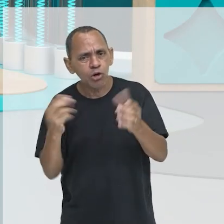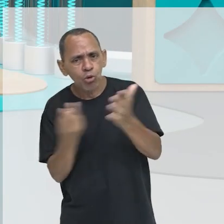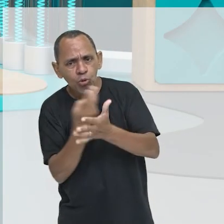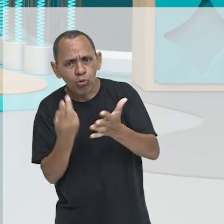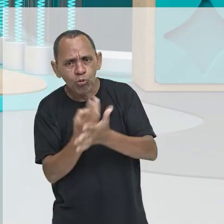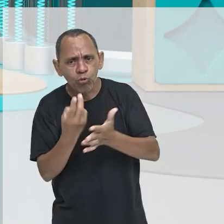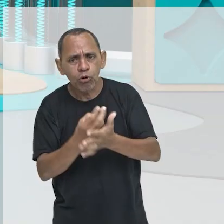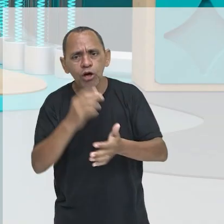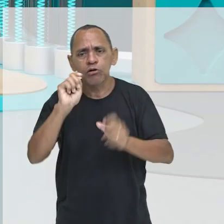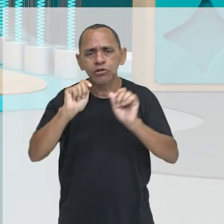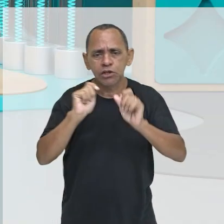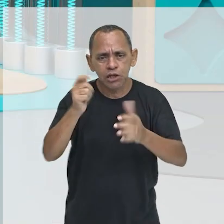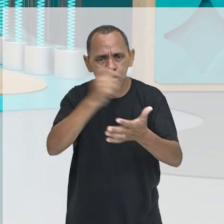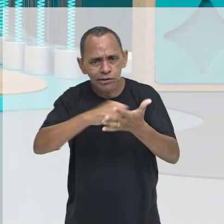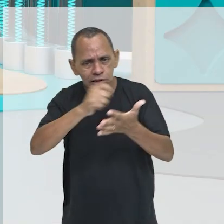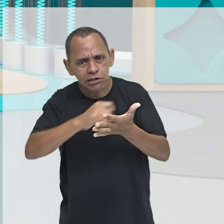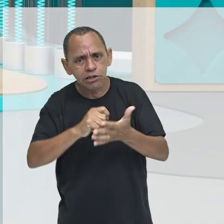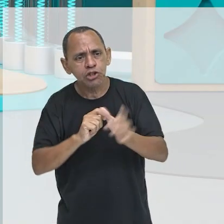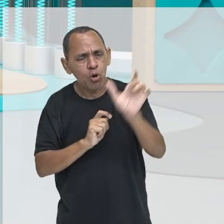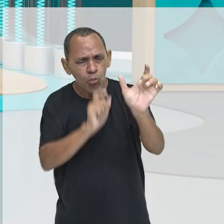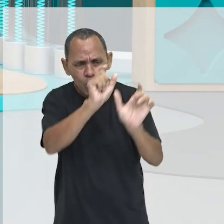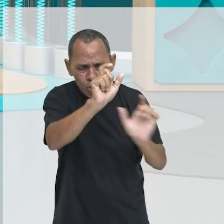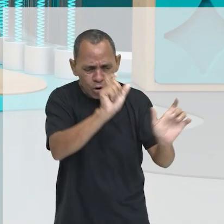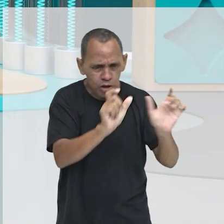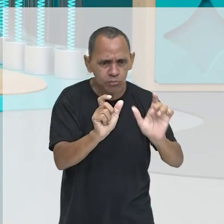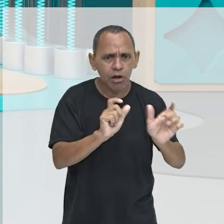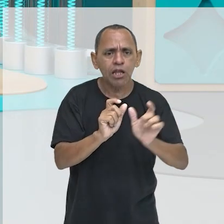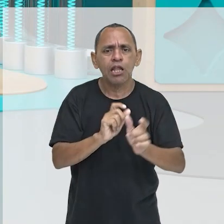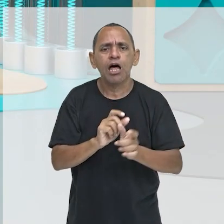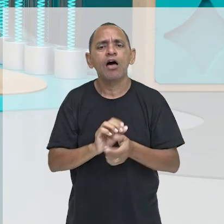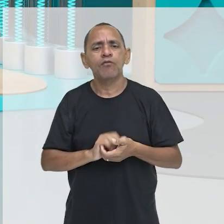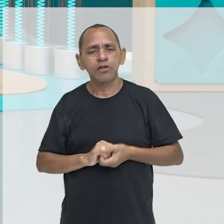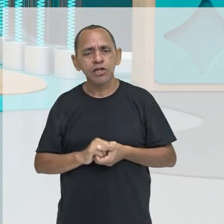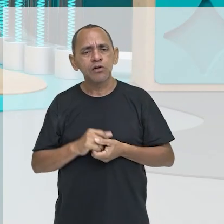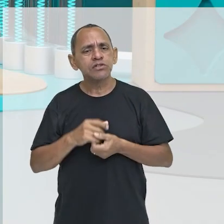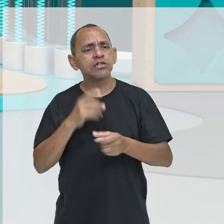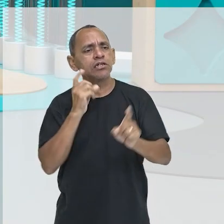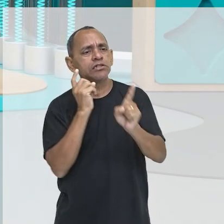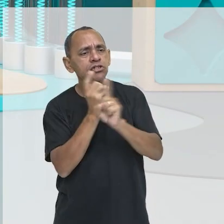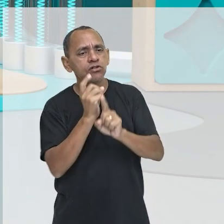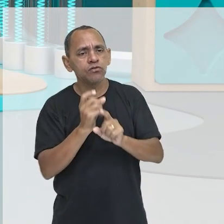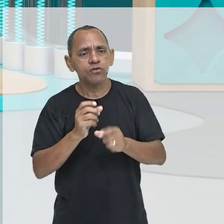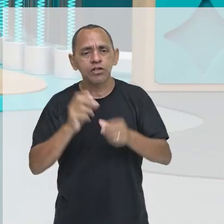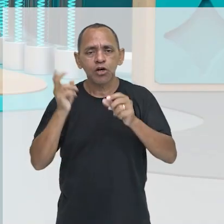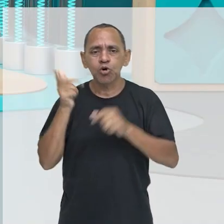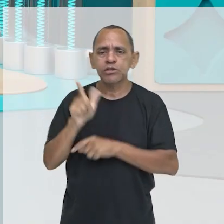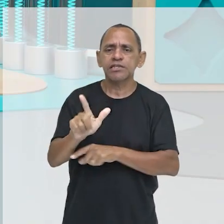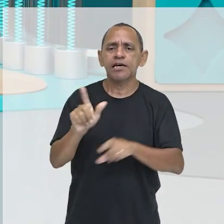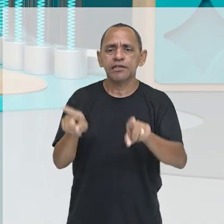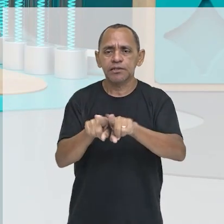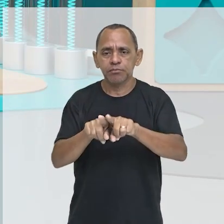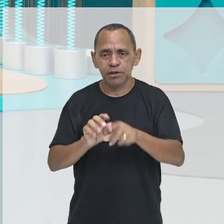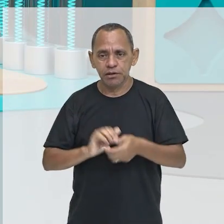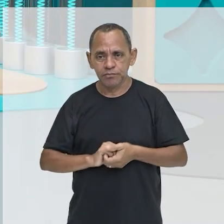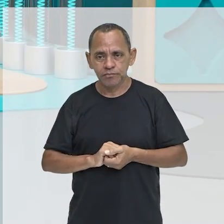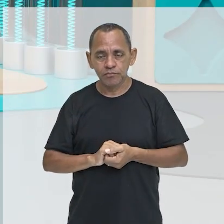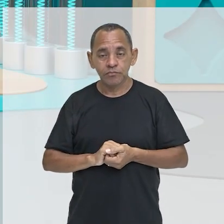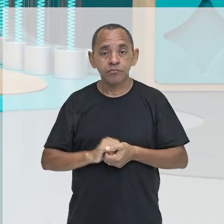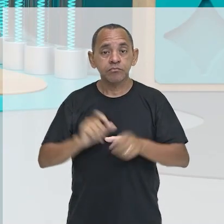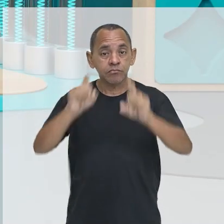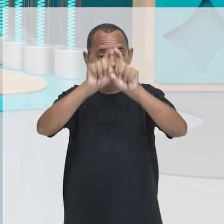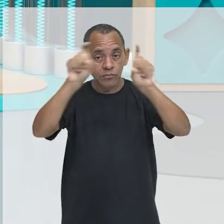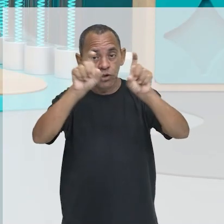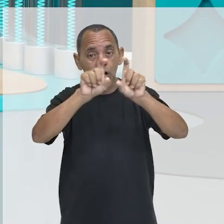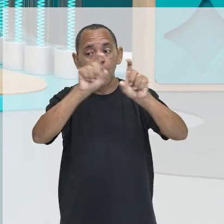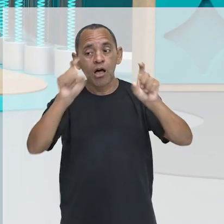em pouquíssimas palavras, do que trata o texto, certo? Então ele é importante nesse processo. Subtítulo também, se tiver, não é uma obrigação, mas